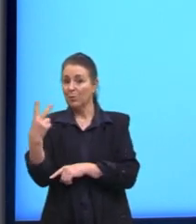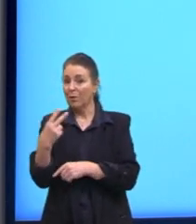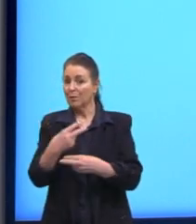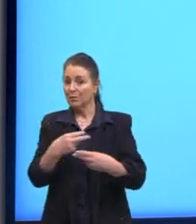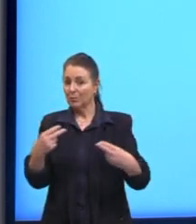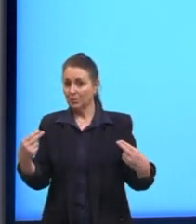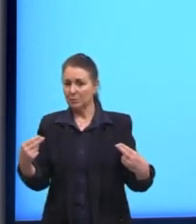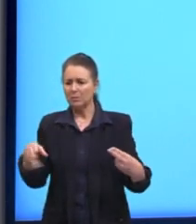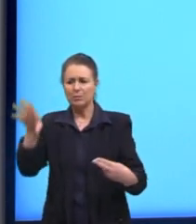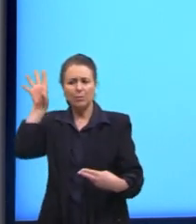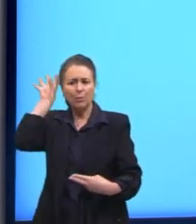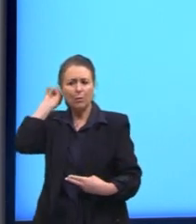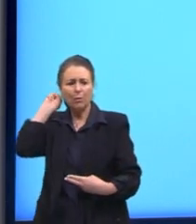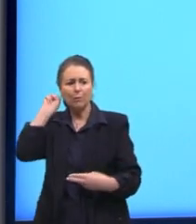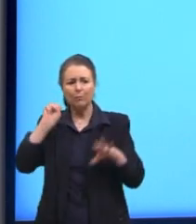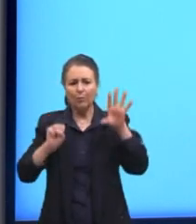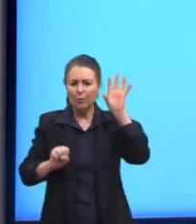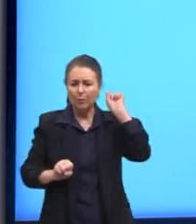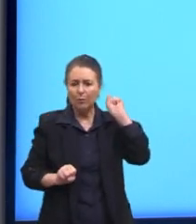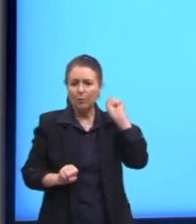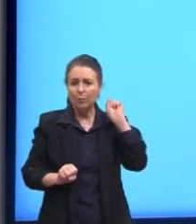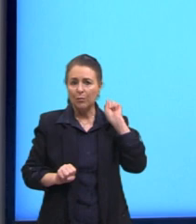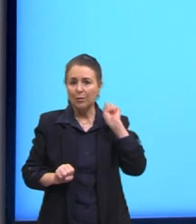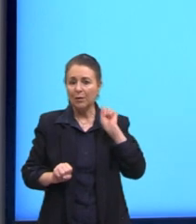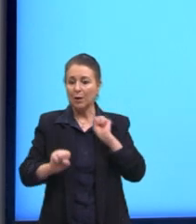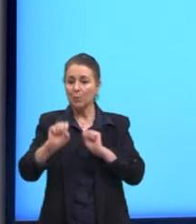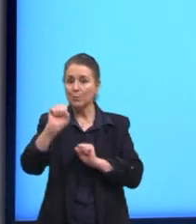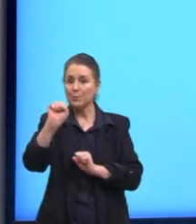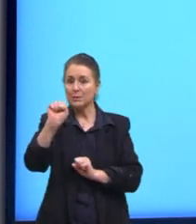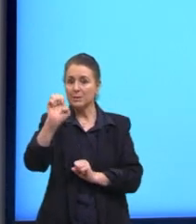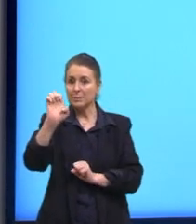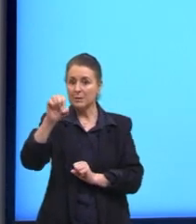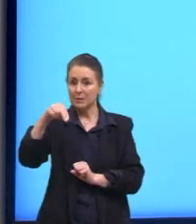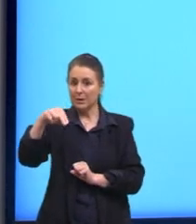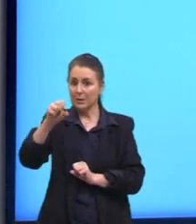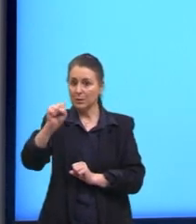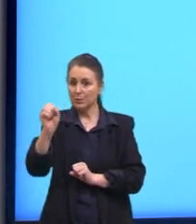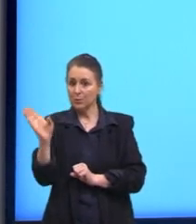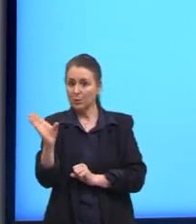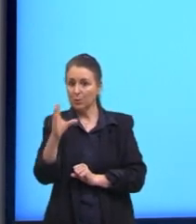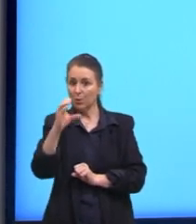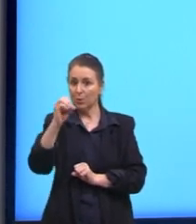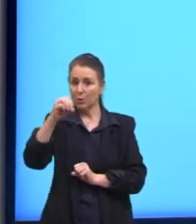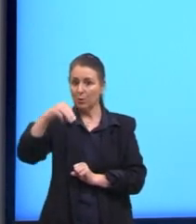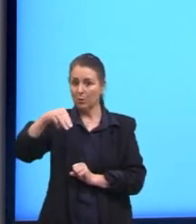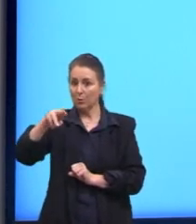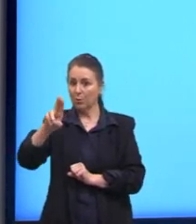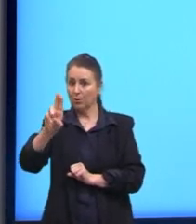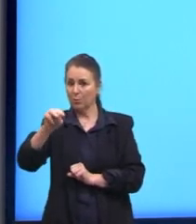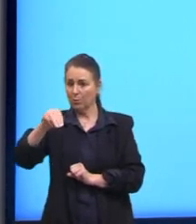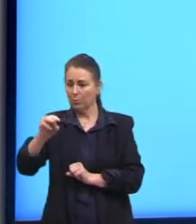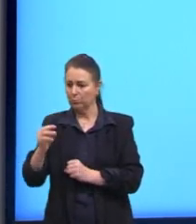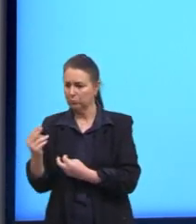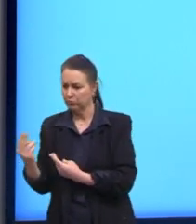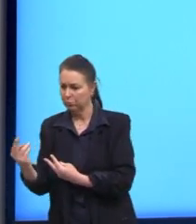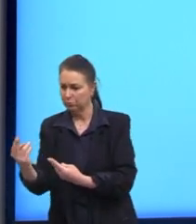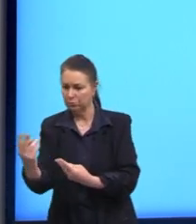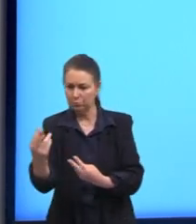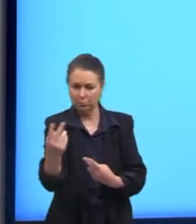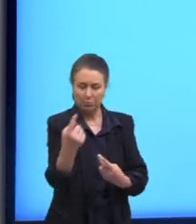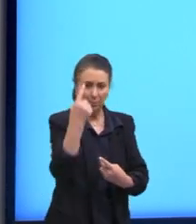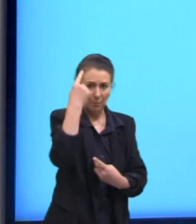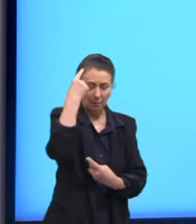já ouviu bastante, que é o senso comum e aquilo que a gente pode chamar aí de mito popular, tá?